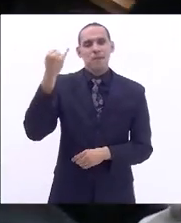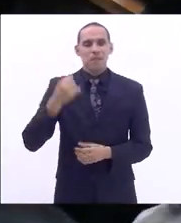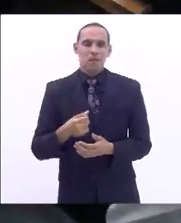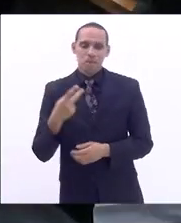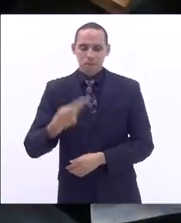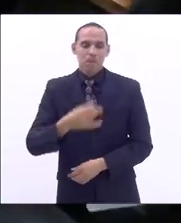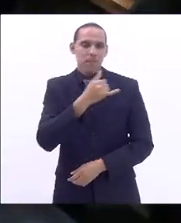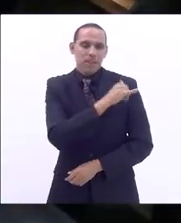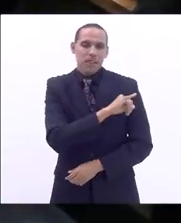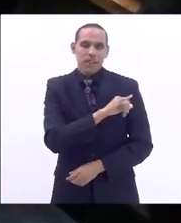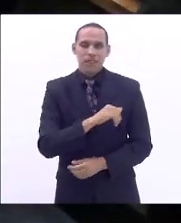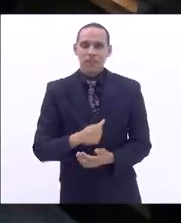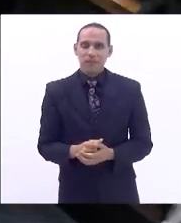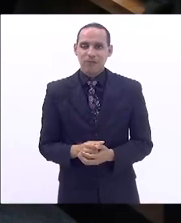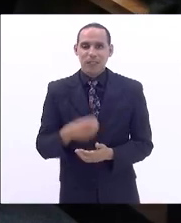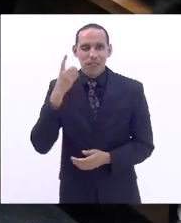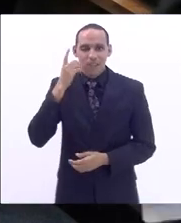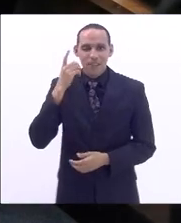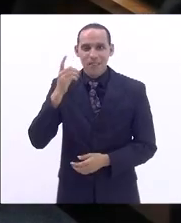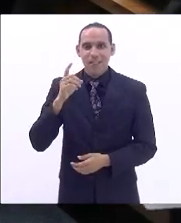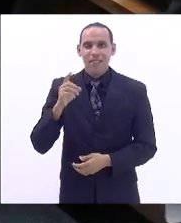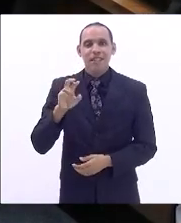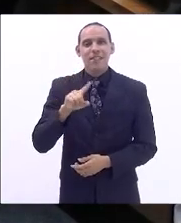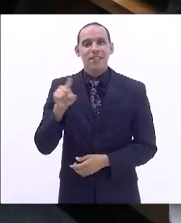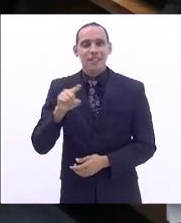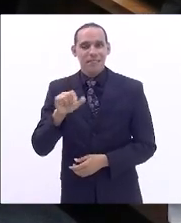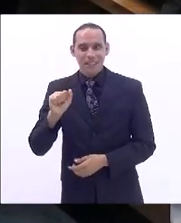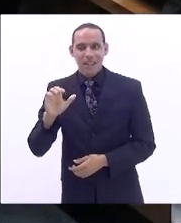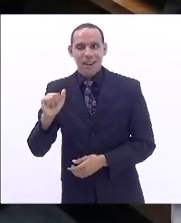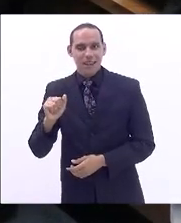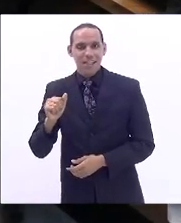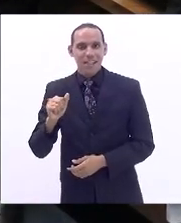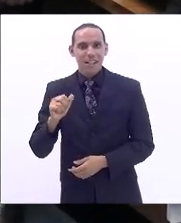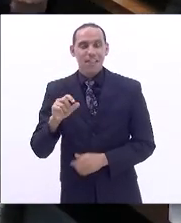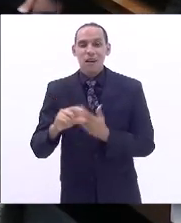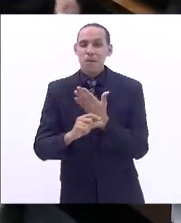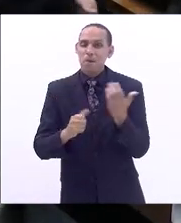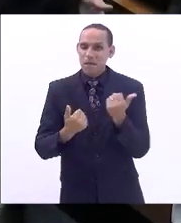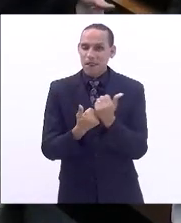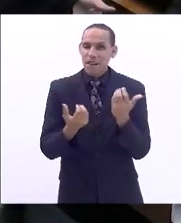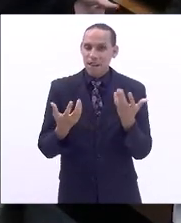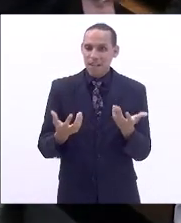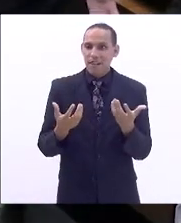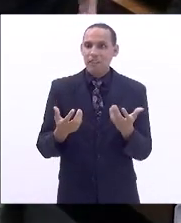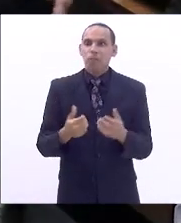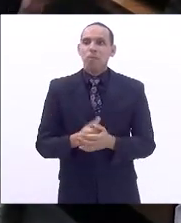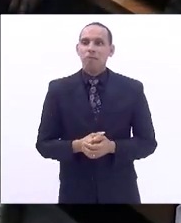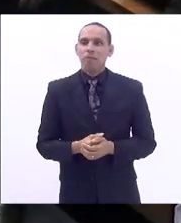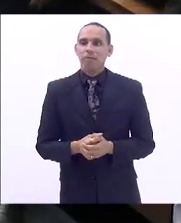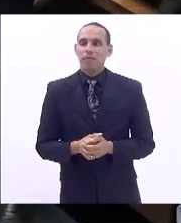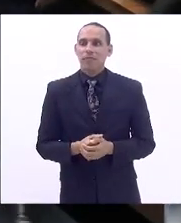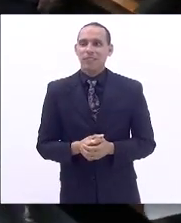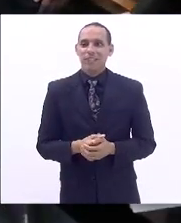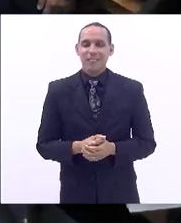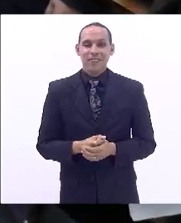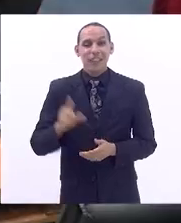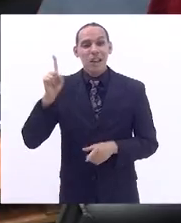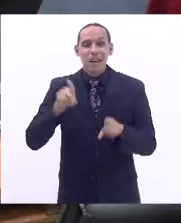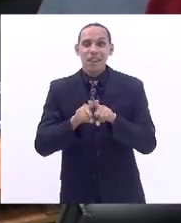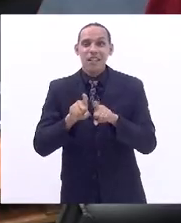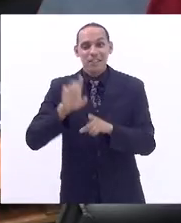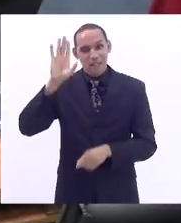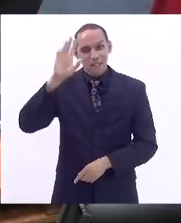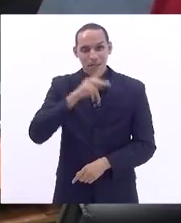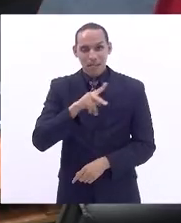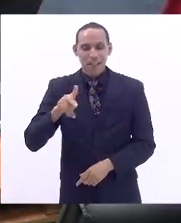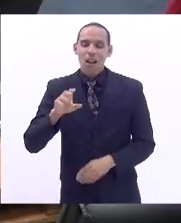para o estado do Rio de Janeiro Deputado Renato Zaca que quer ser corretoras que a mais que justo deixa eu